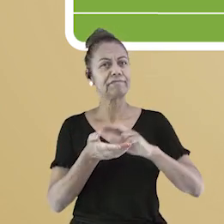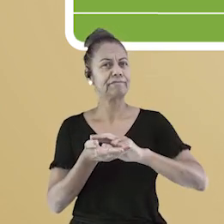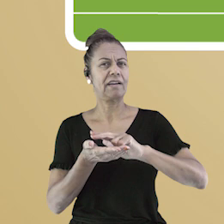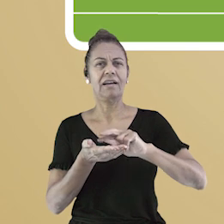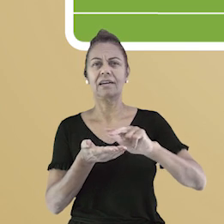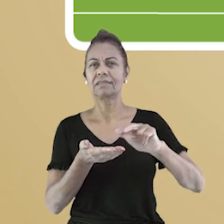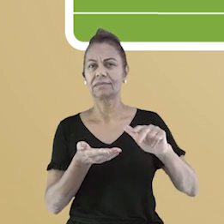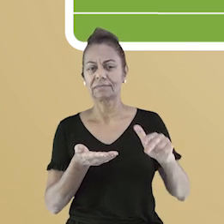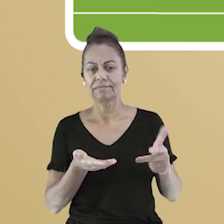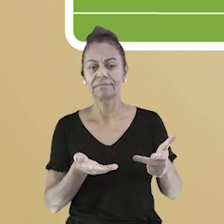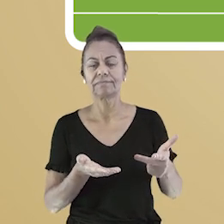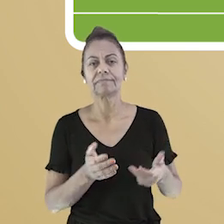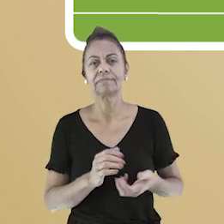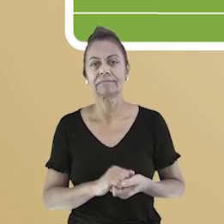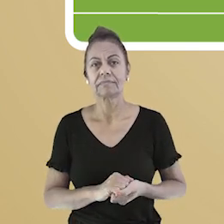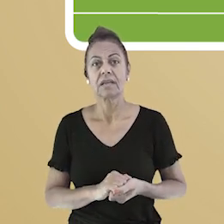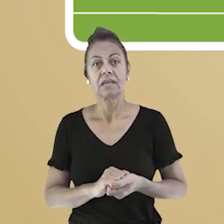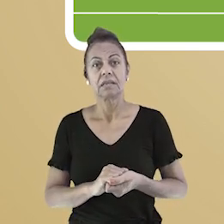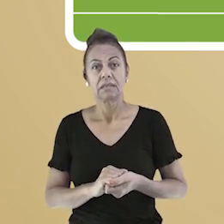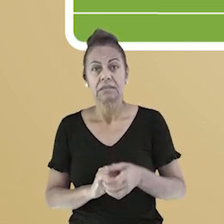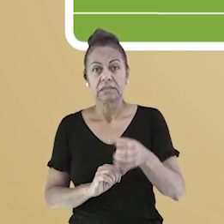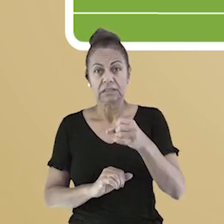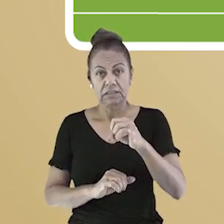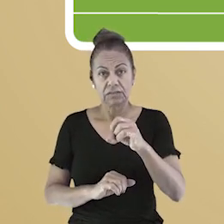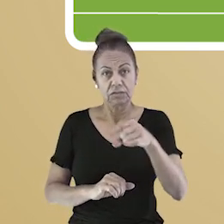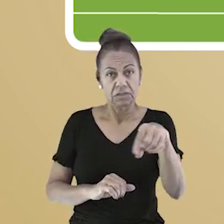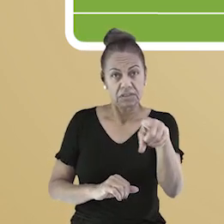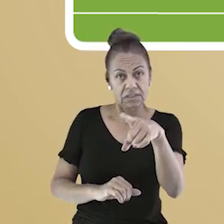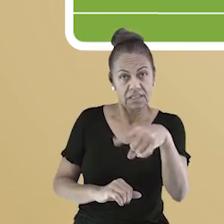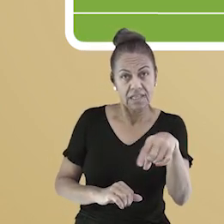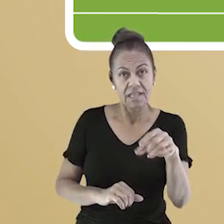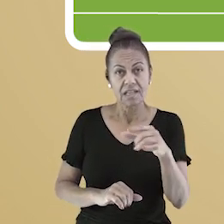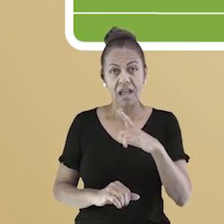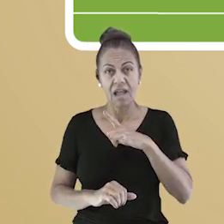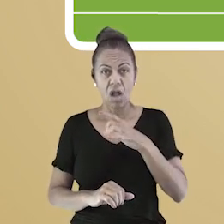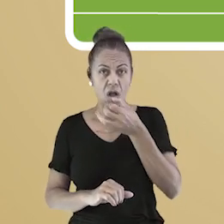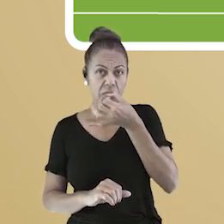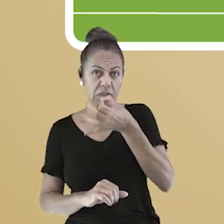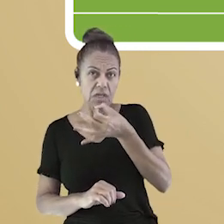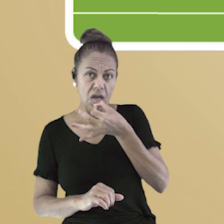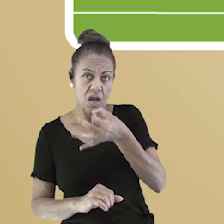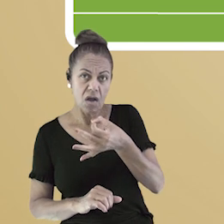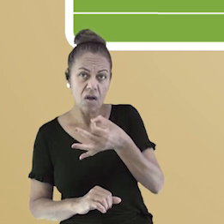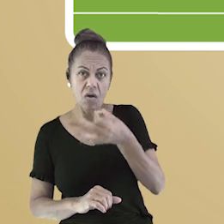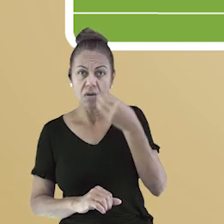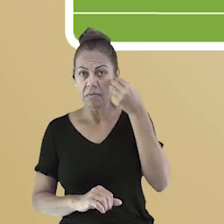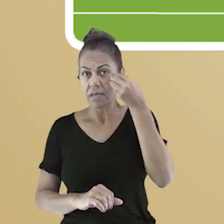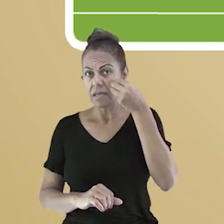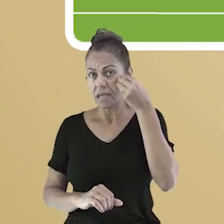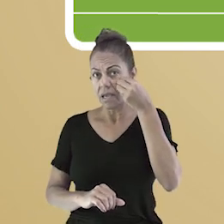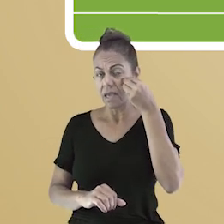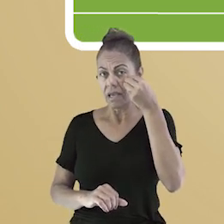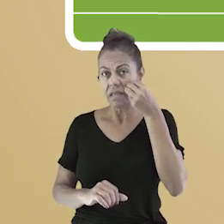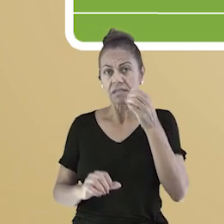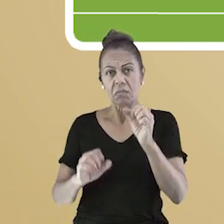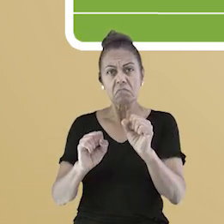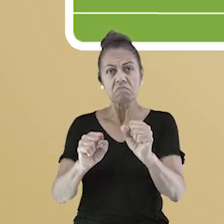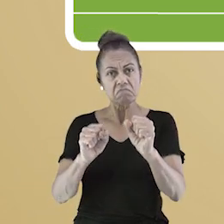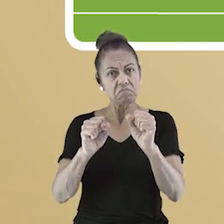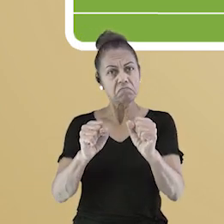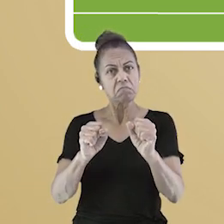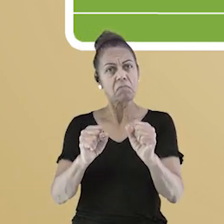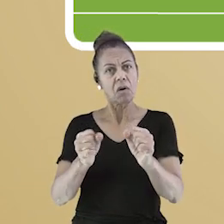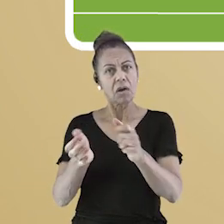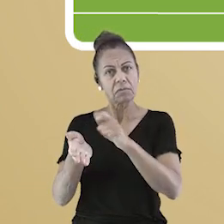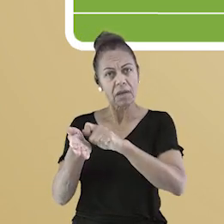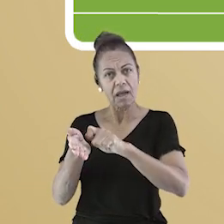os mais predominantes, certo? Se você conhece, se você tem uma opinião mais formada a respeito disso, você pode estar trazendo para a gente daqui a pouquinho, quando